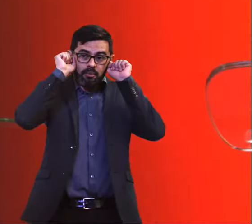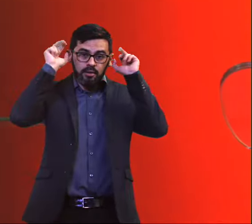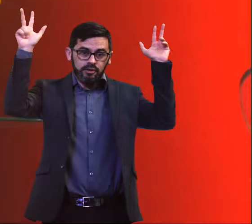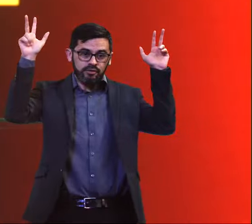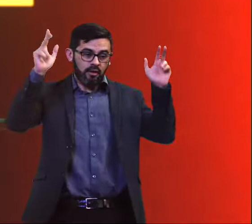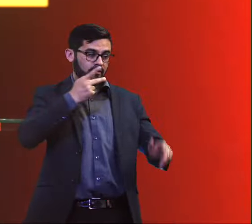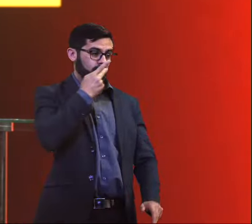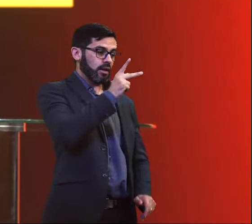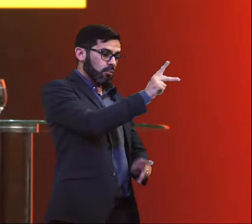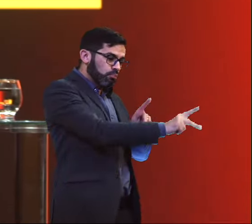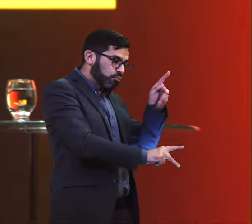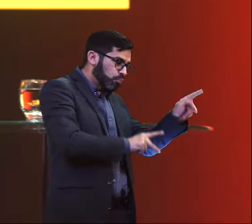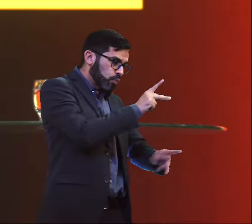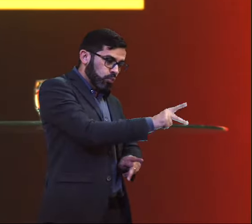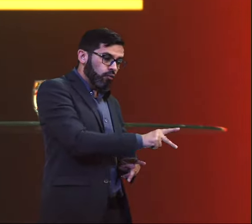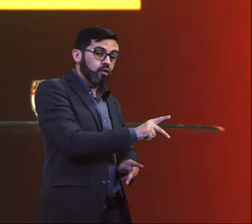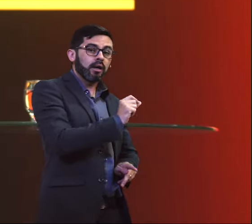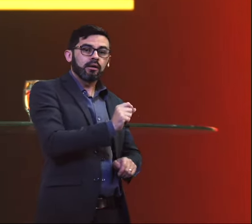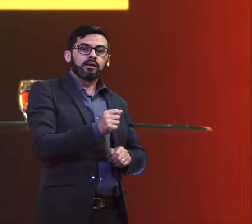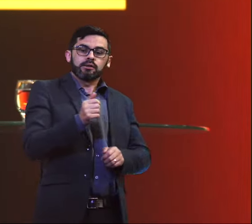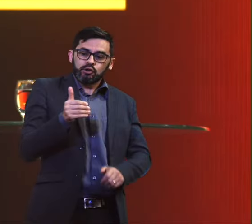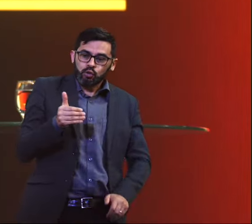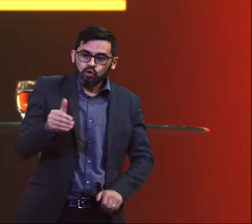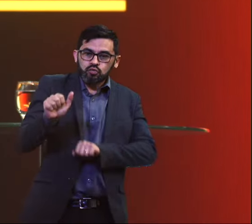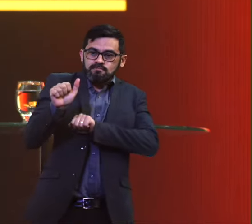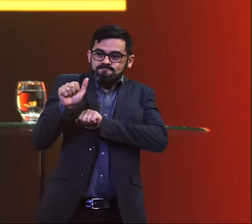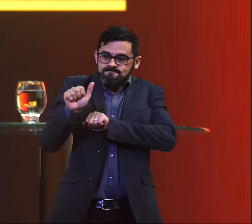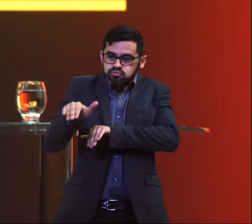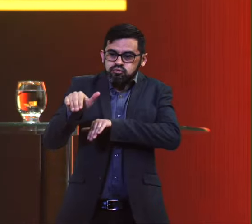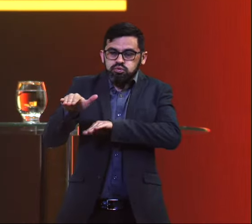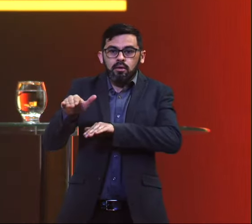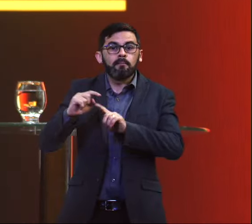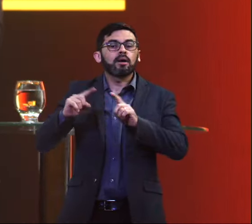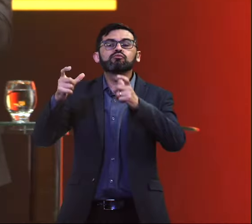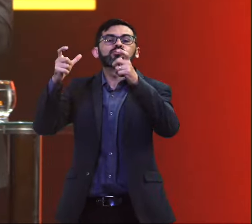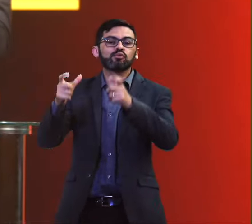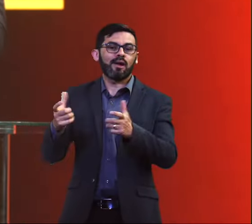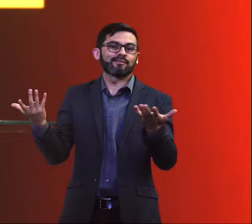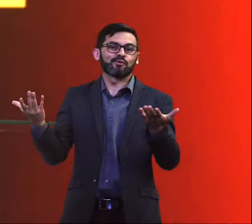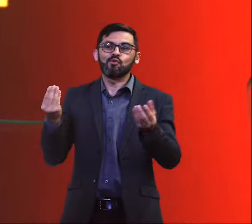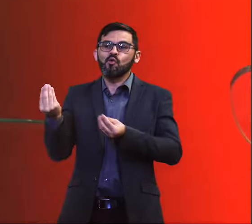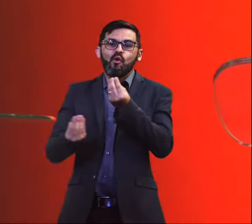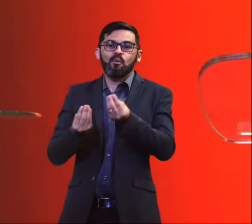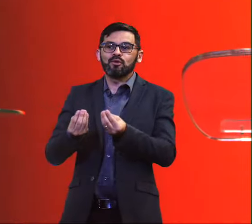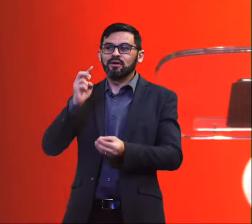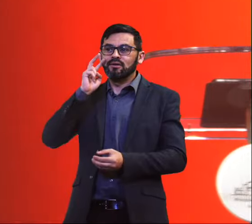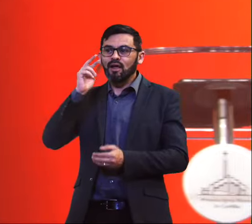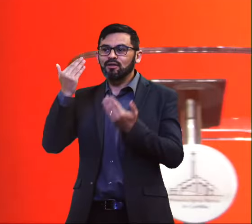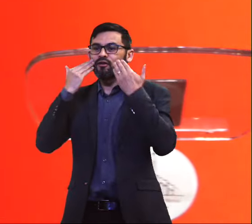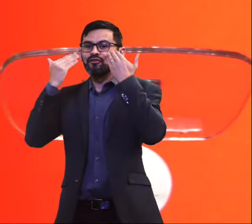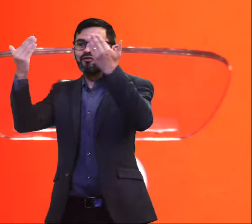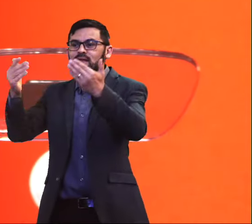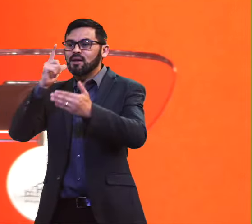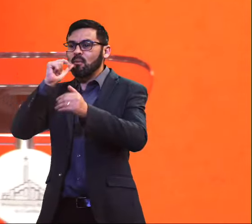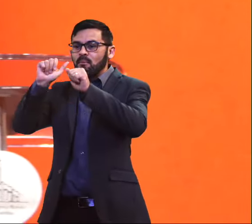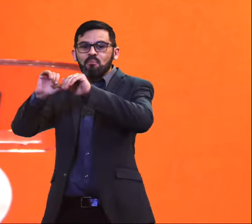meu povo que marche. Mas marchar para onde? Ir para que